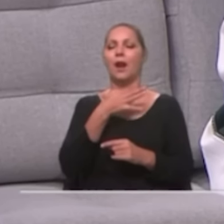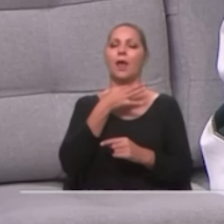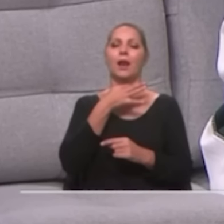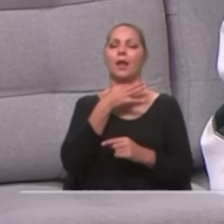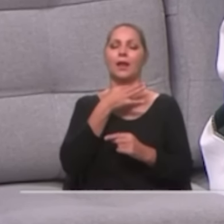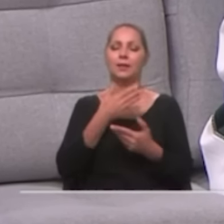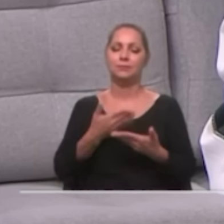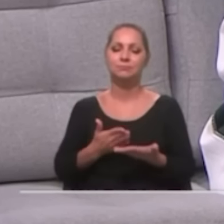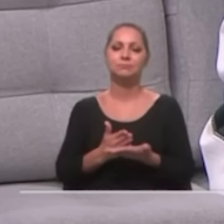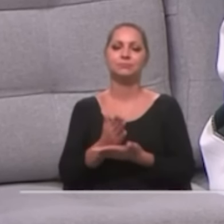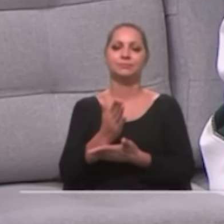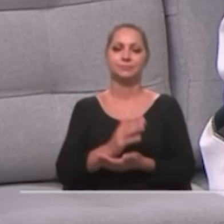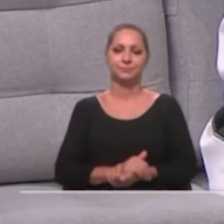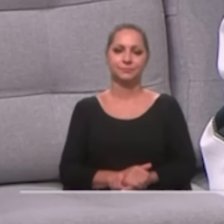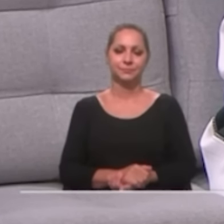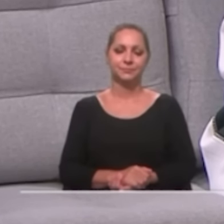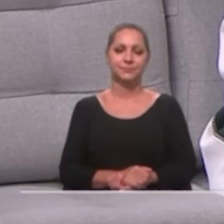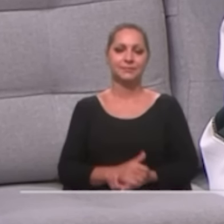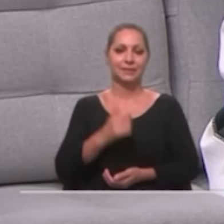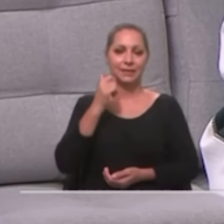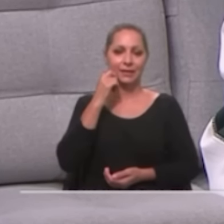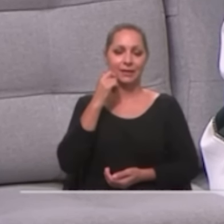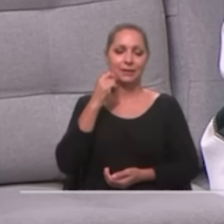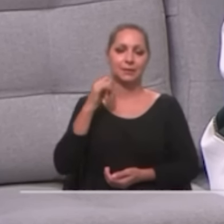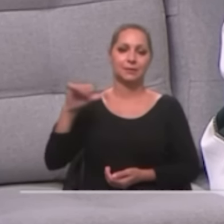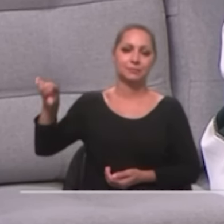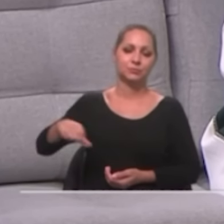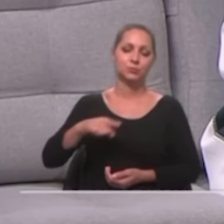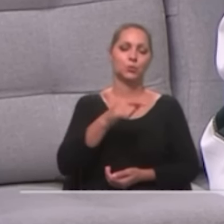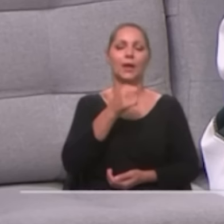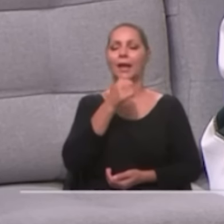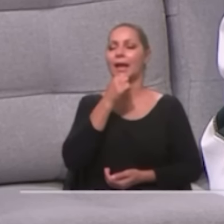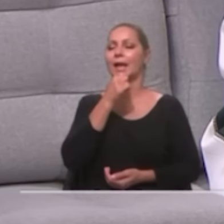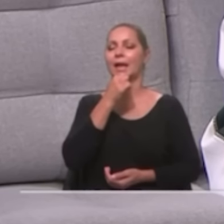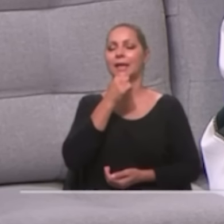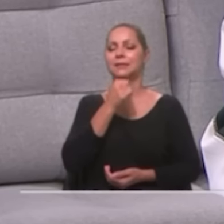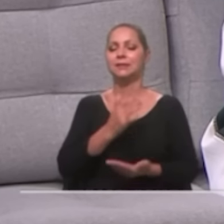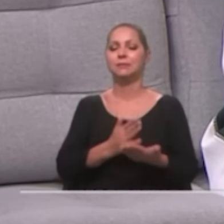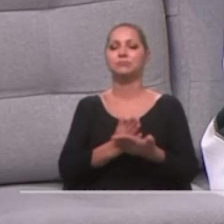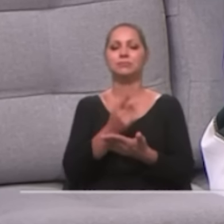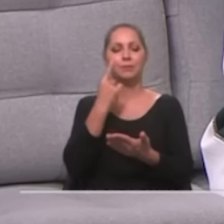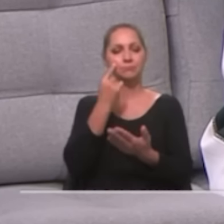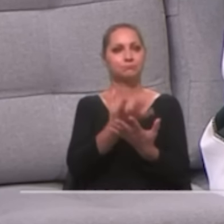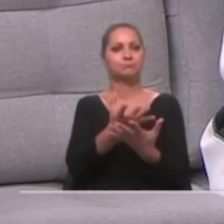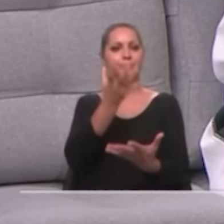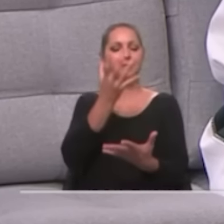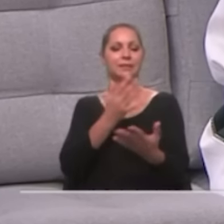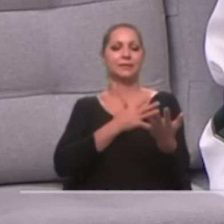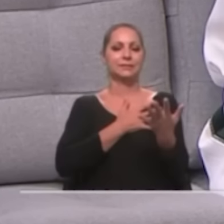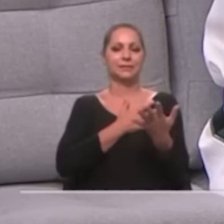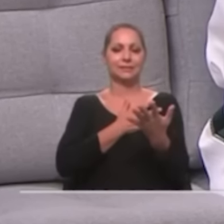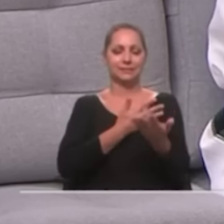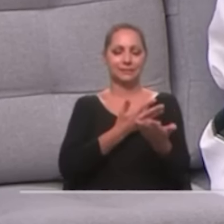Agora, querido, quem desafina contigo, canta. Exatamente. Brilha, dança. Muito obrigada aos dois, ainda